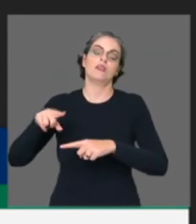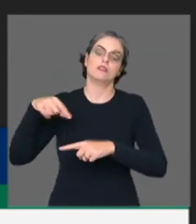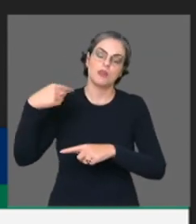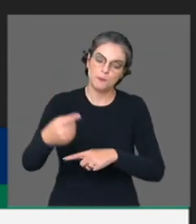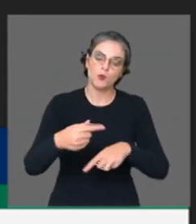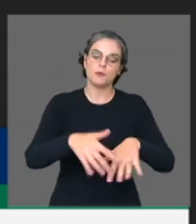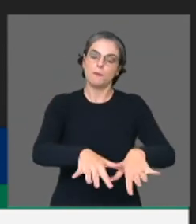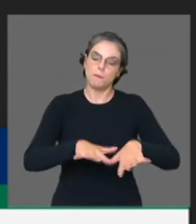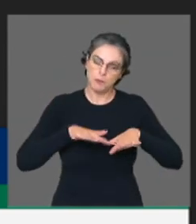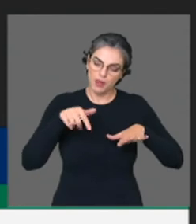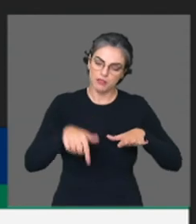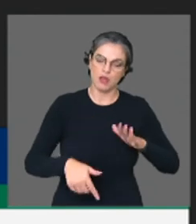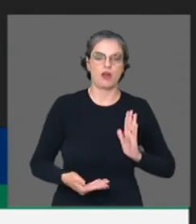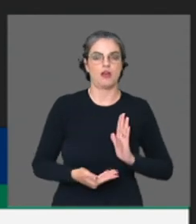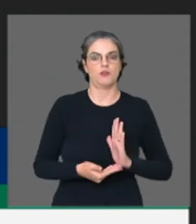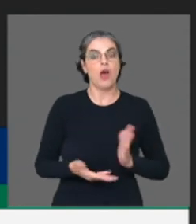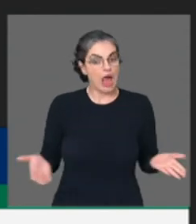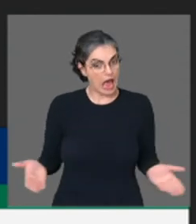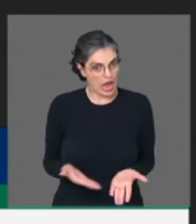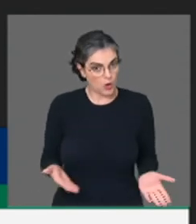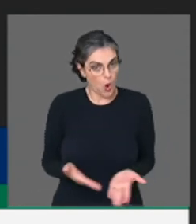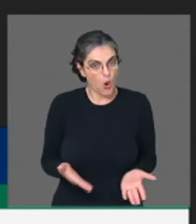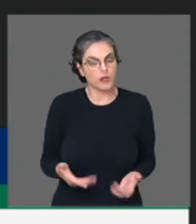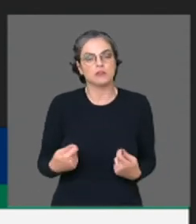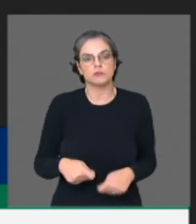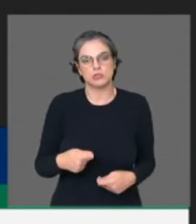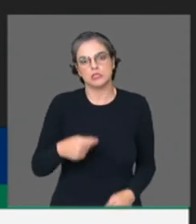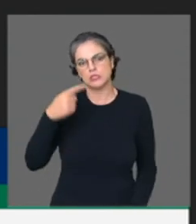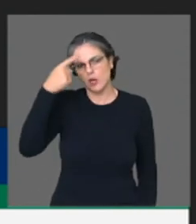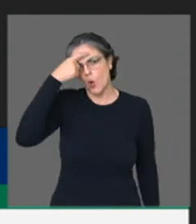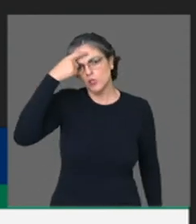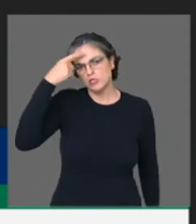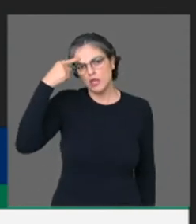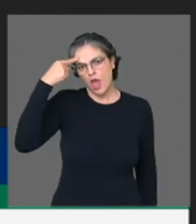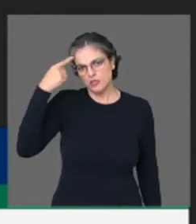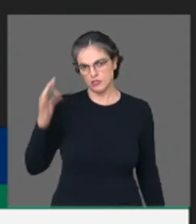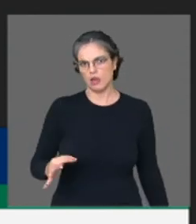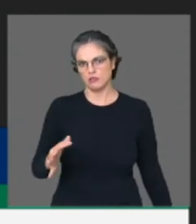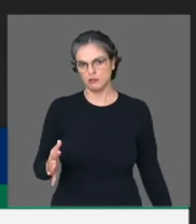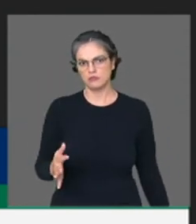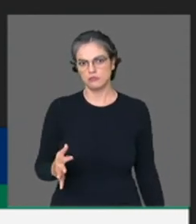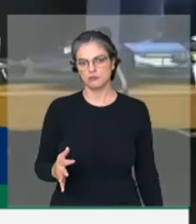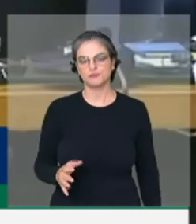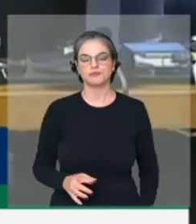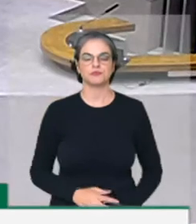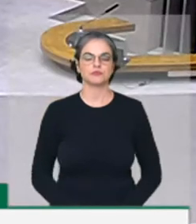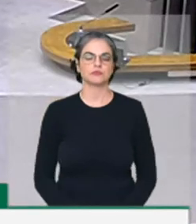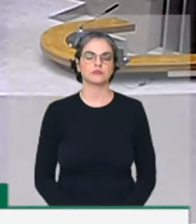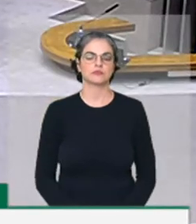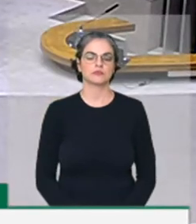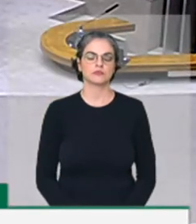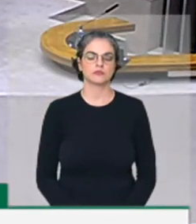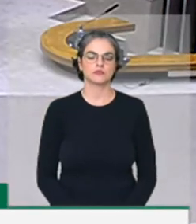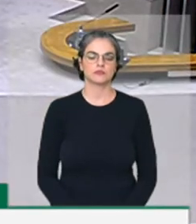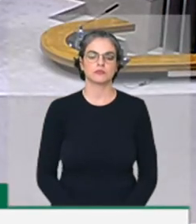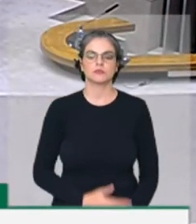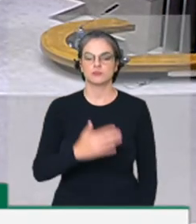consciência de todos vocês e voltem atenção para esse fato. Muito obrigado, deputado Coronel